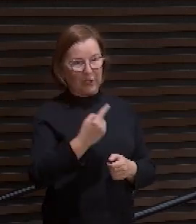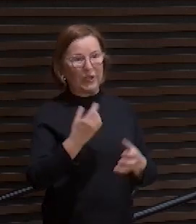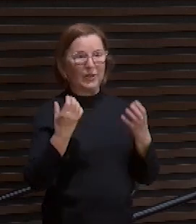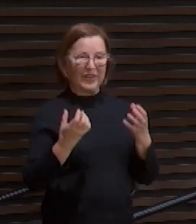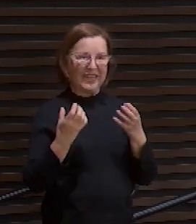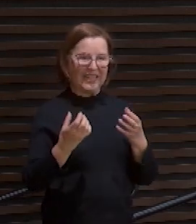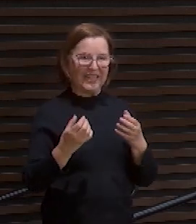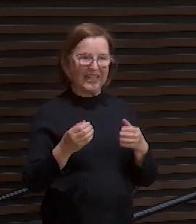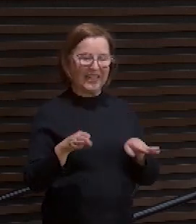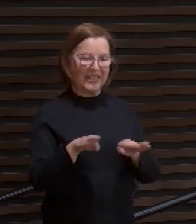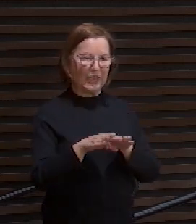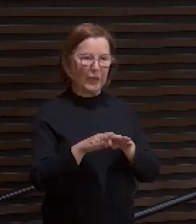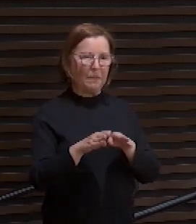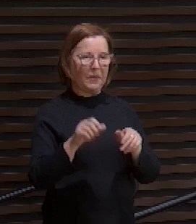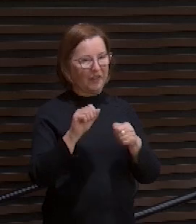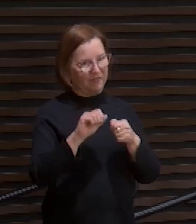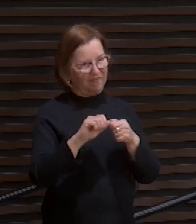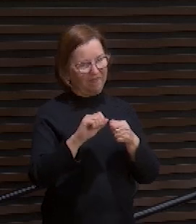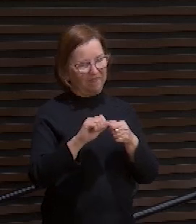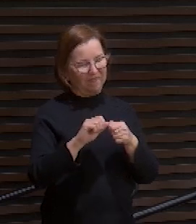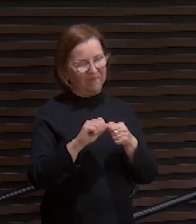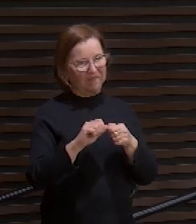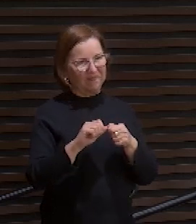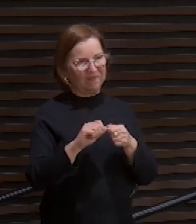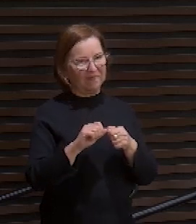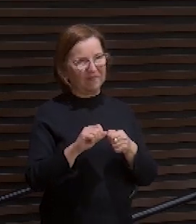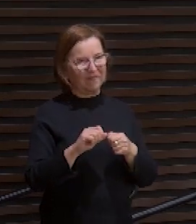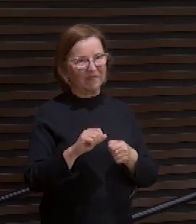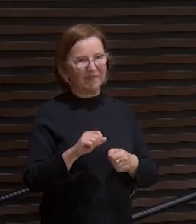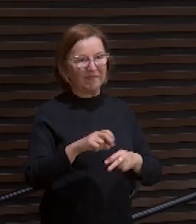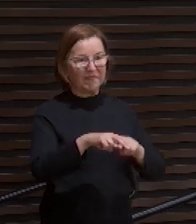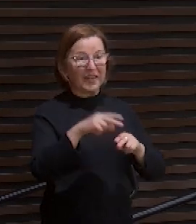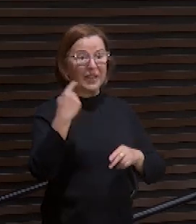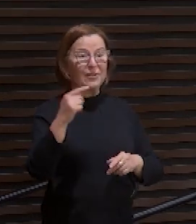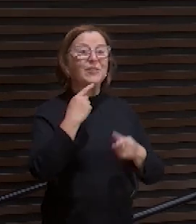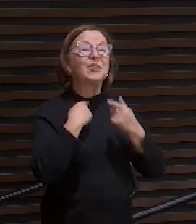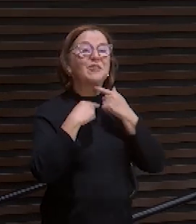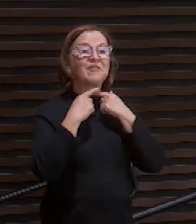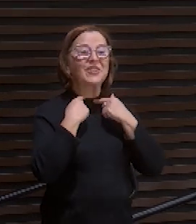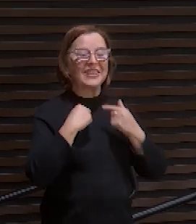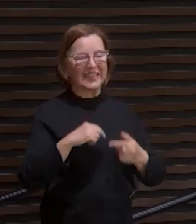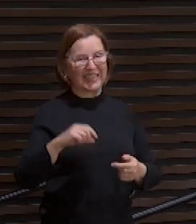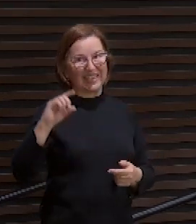querer como o efetuar segundo a sua vontade.